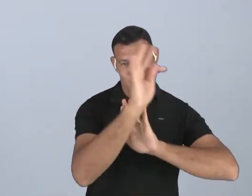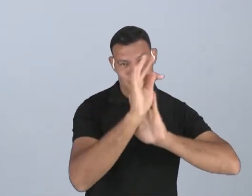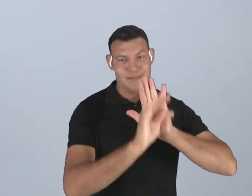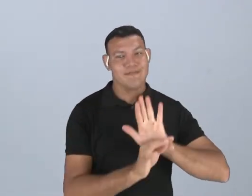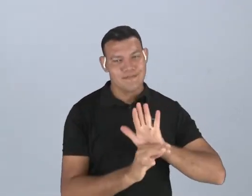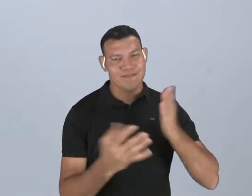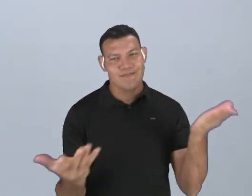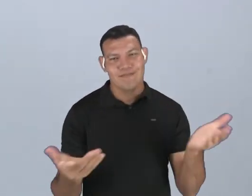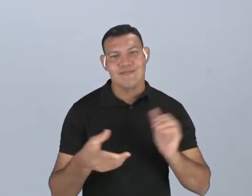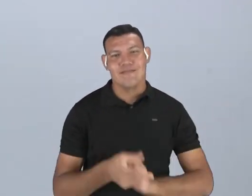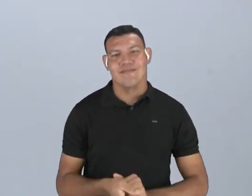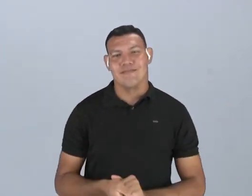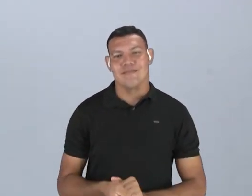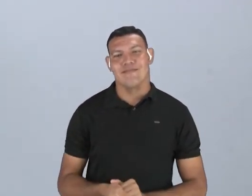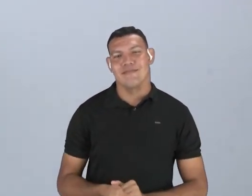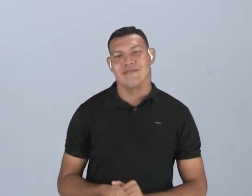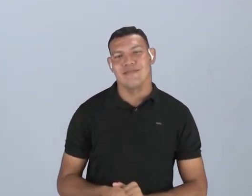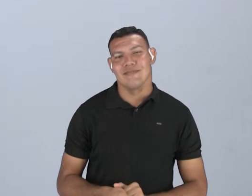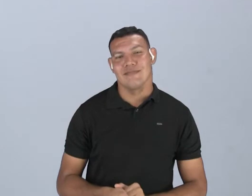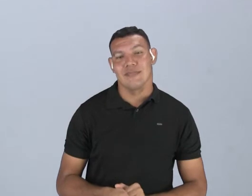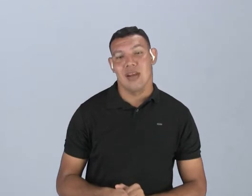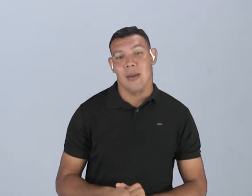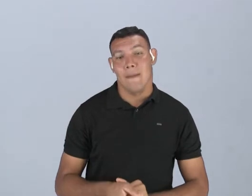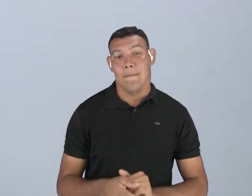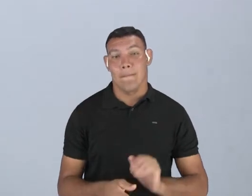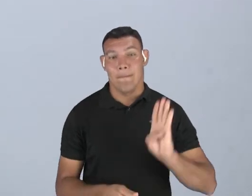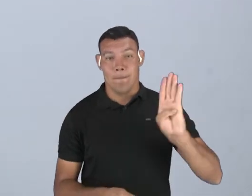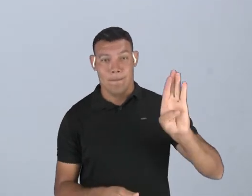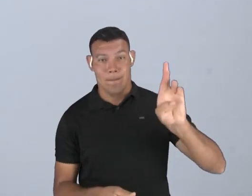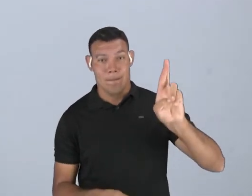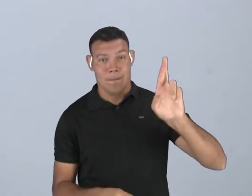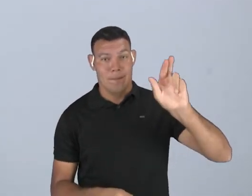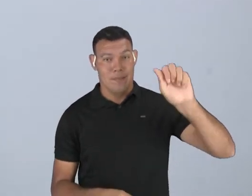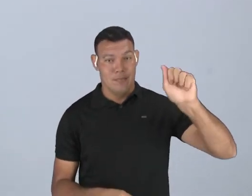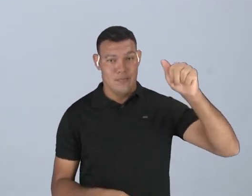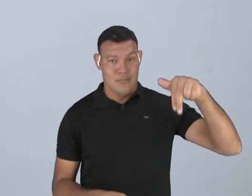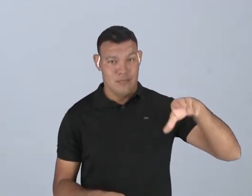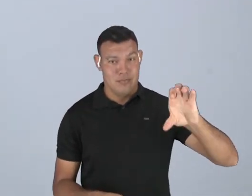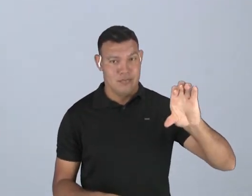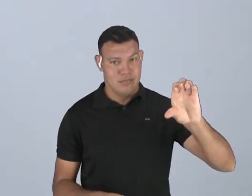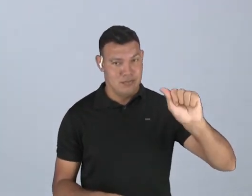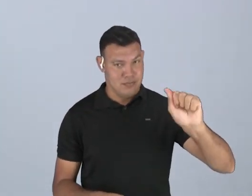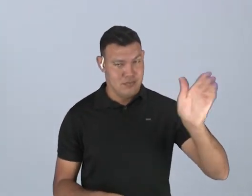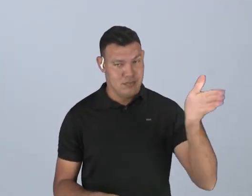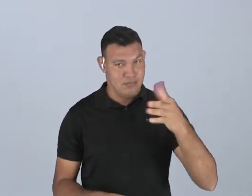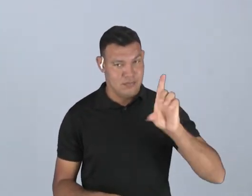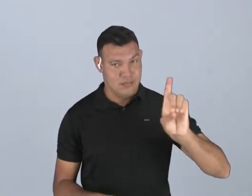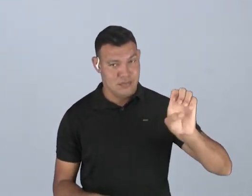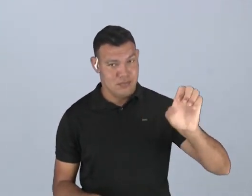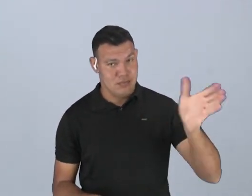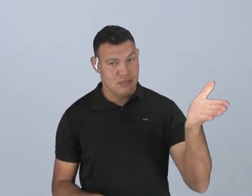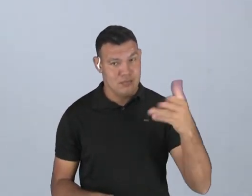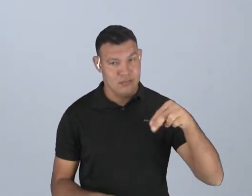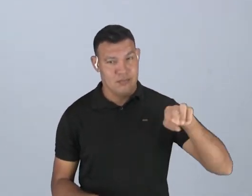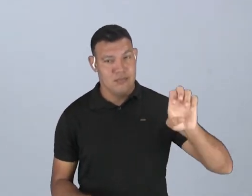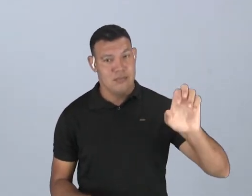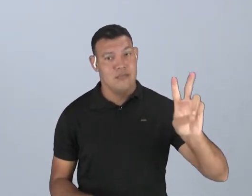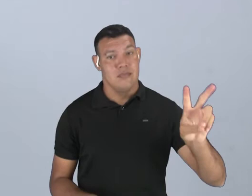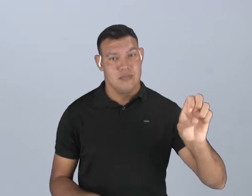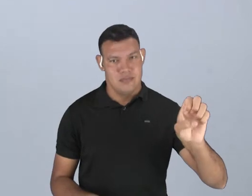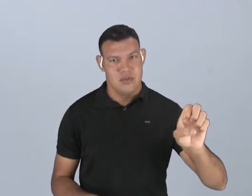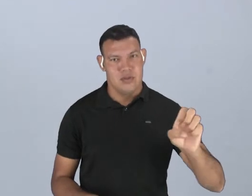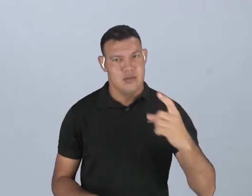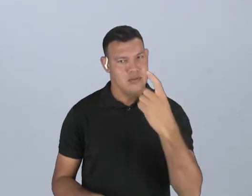da Branca de Neve, né? Quando a bruxa, né? A bruxa má, malvada, pergunta